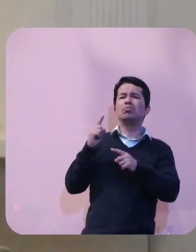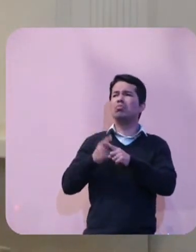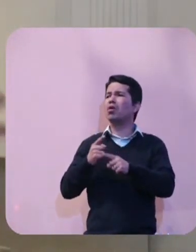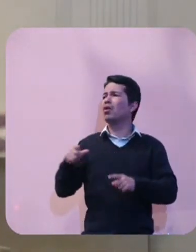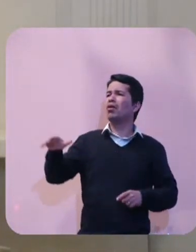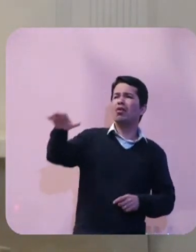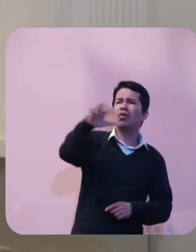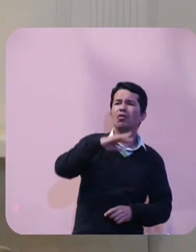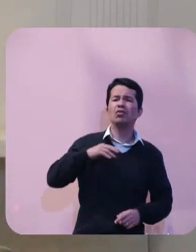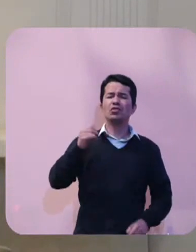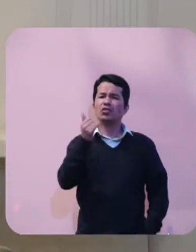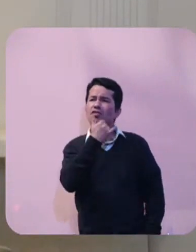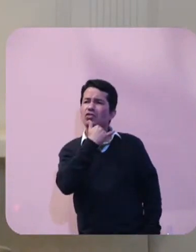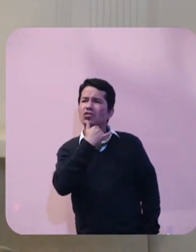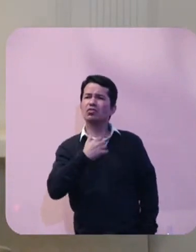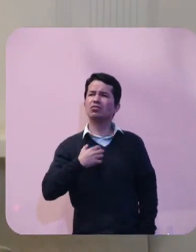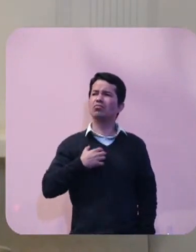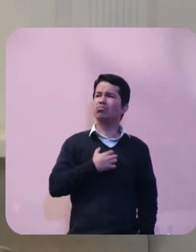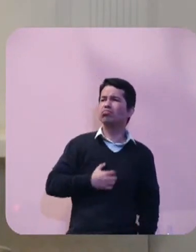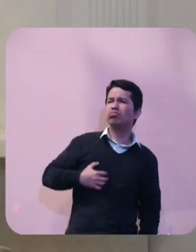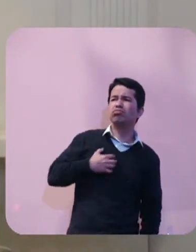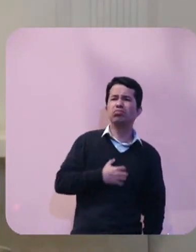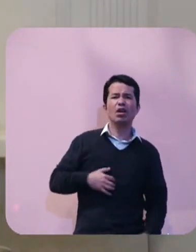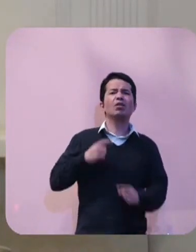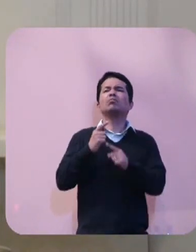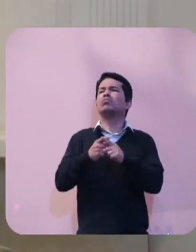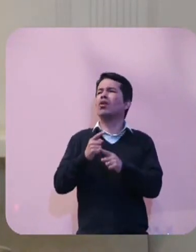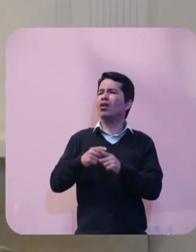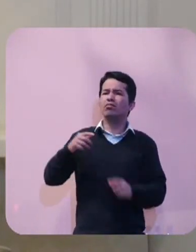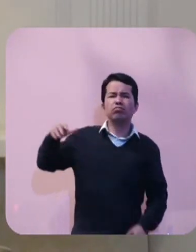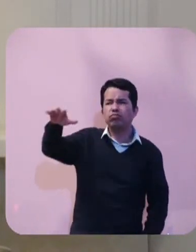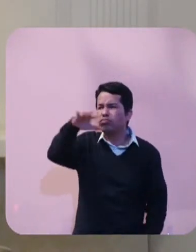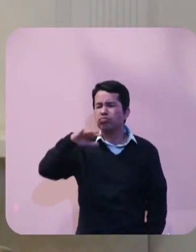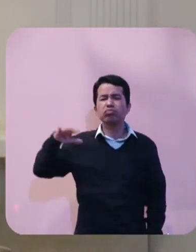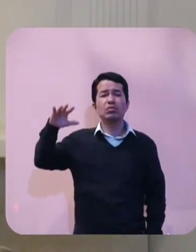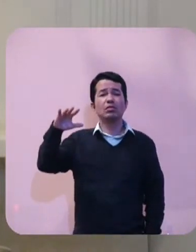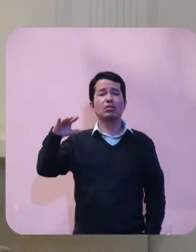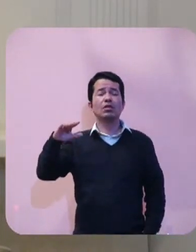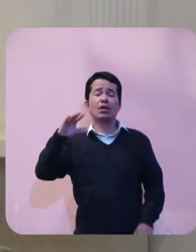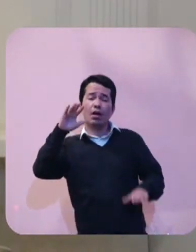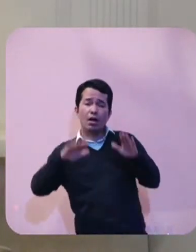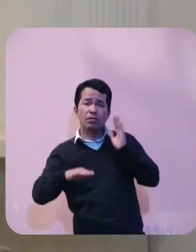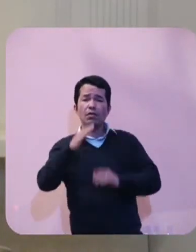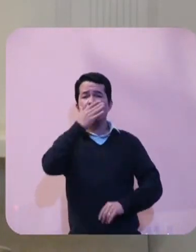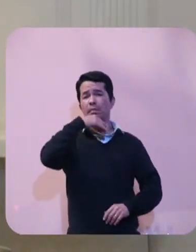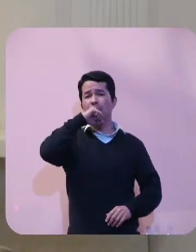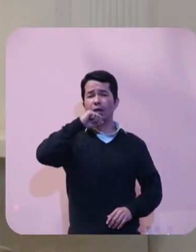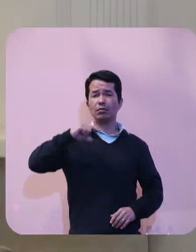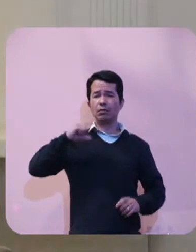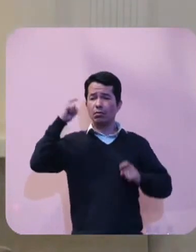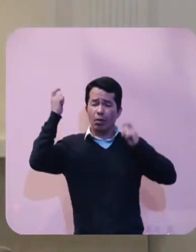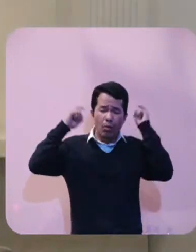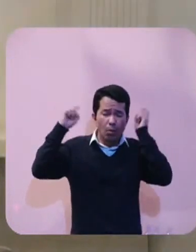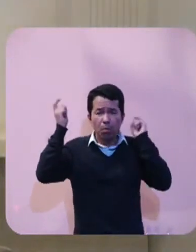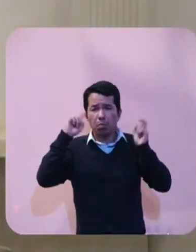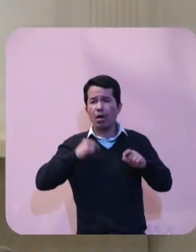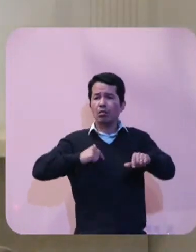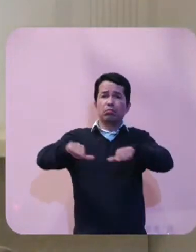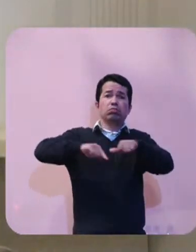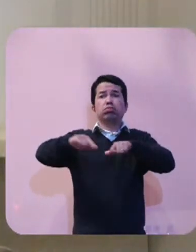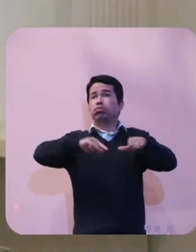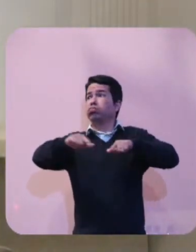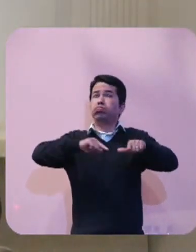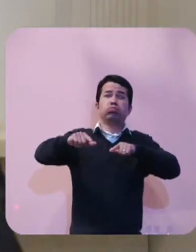gente simplesmente está vivendo a vida, tem uma correria tão intensa, as pressões são tão grandes e a